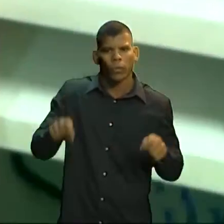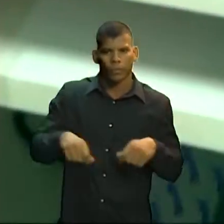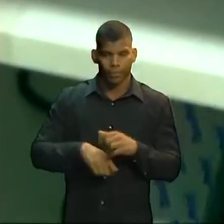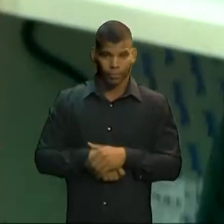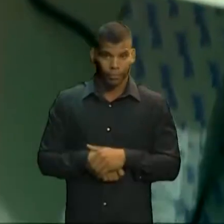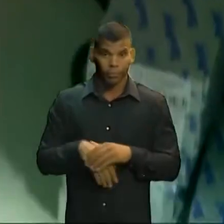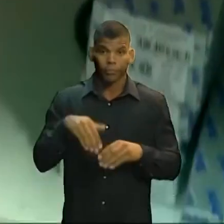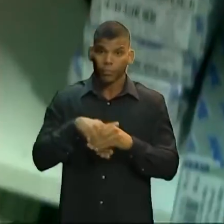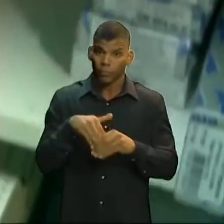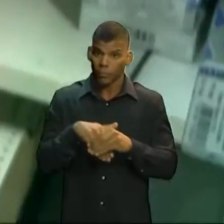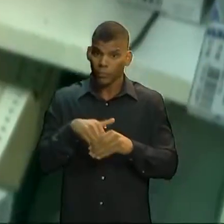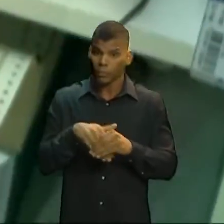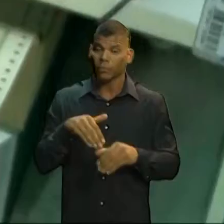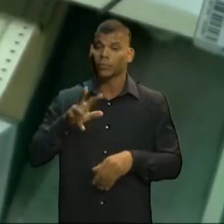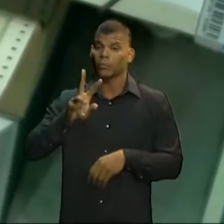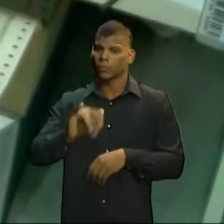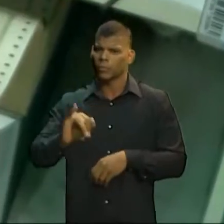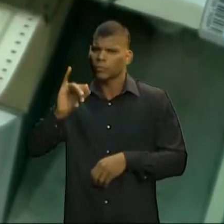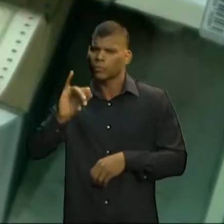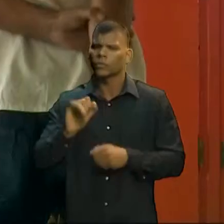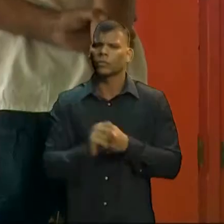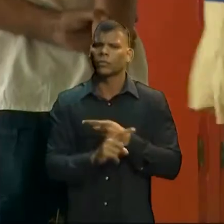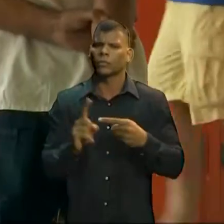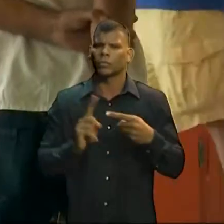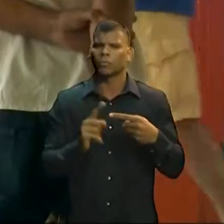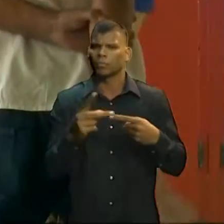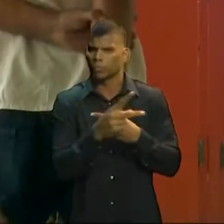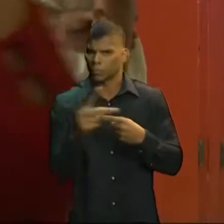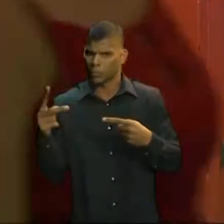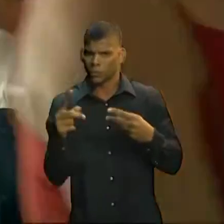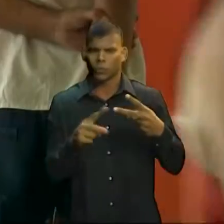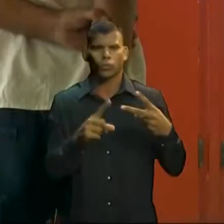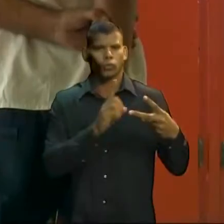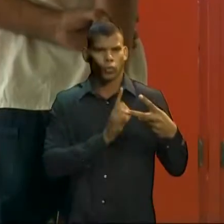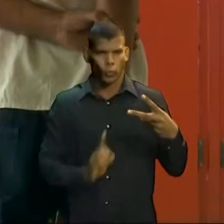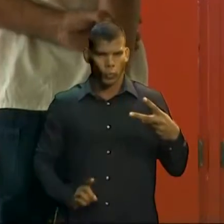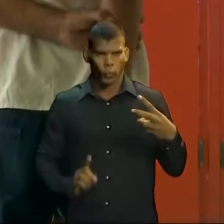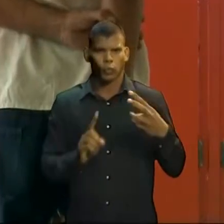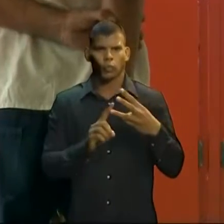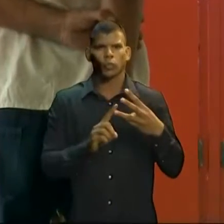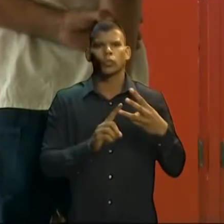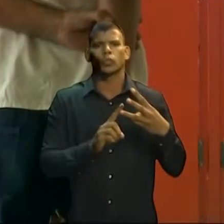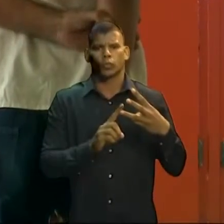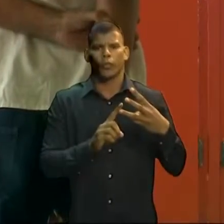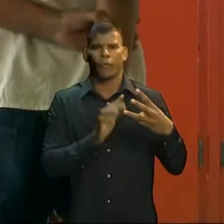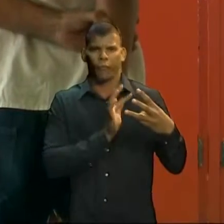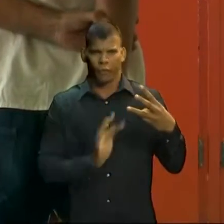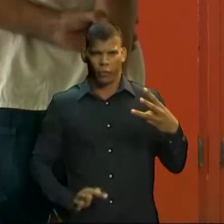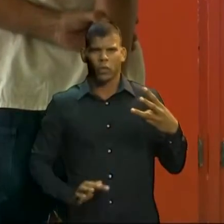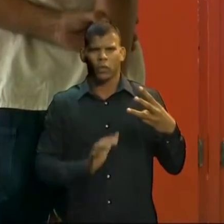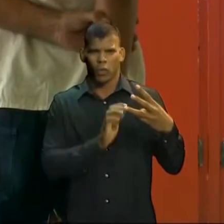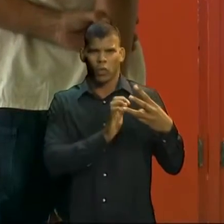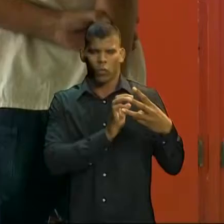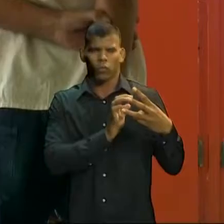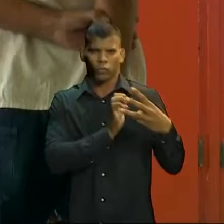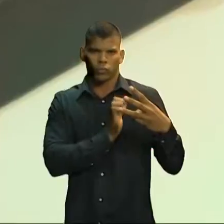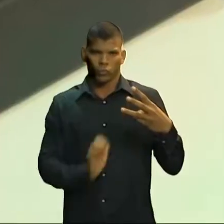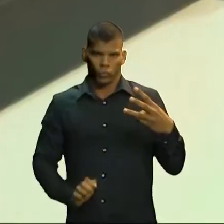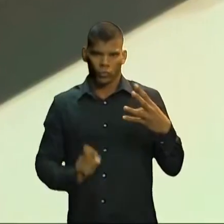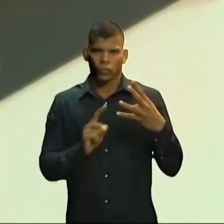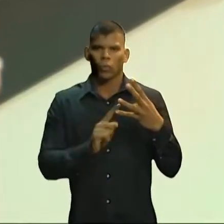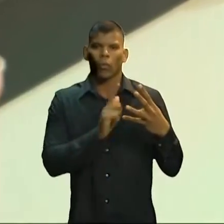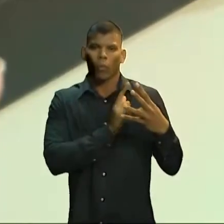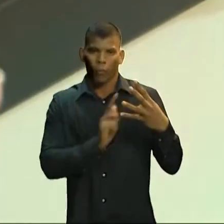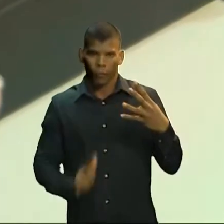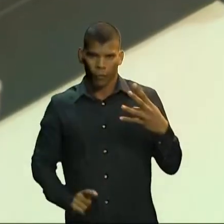ano, em que haverá votação para os cargos de presidente, deputados estaduais e federais, governadores e senadores,